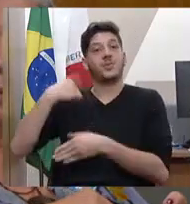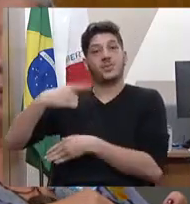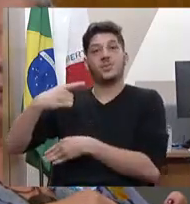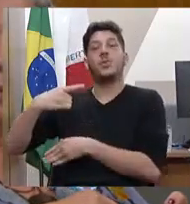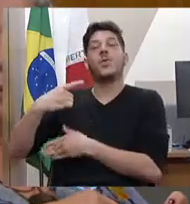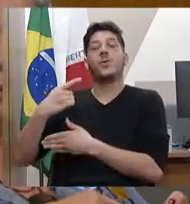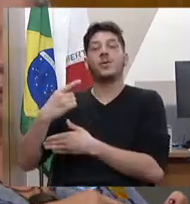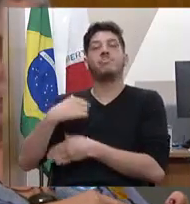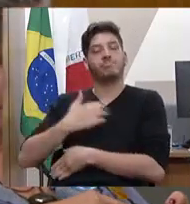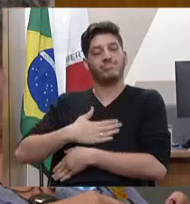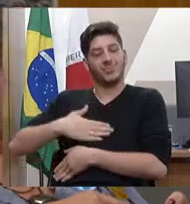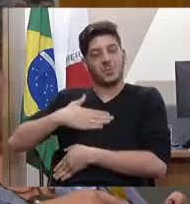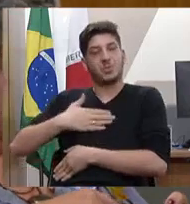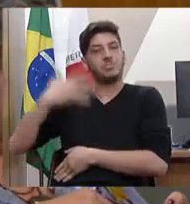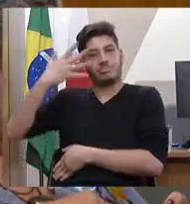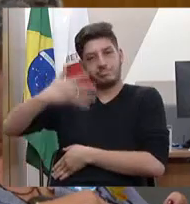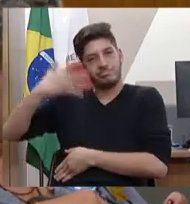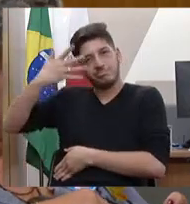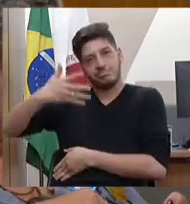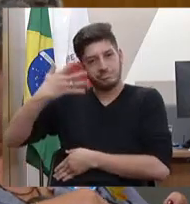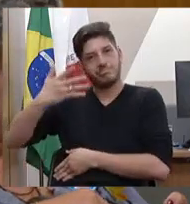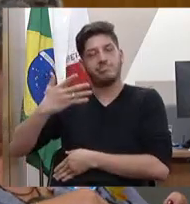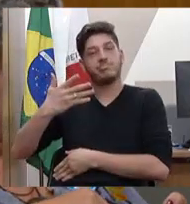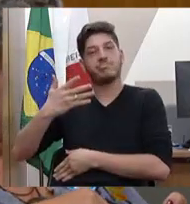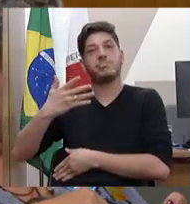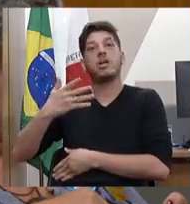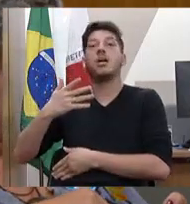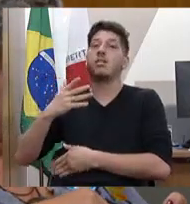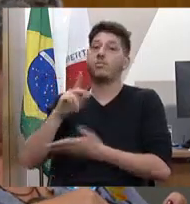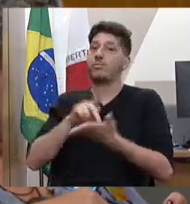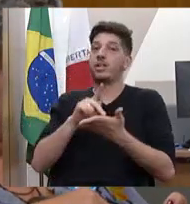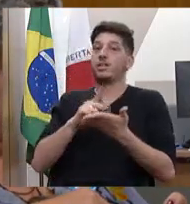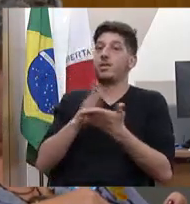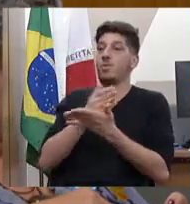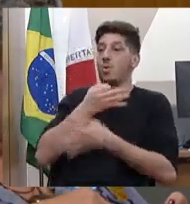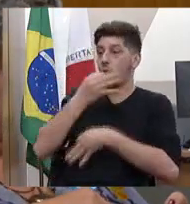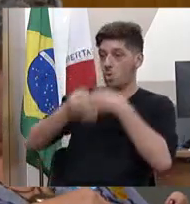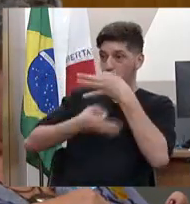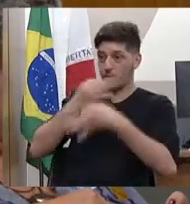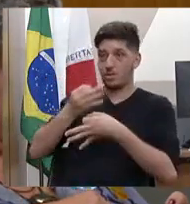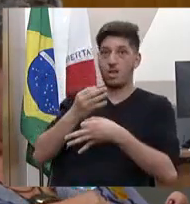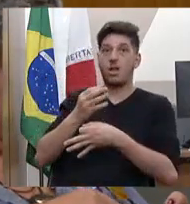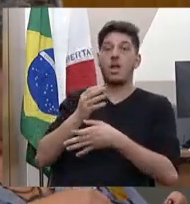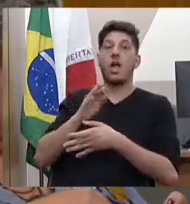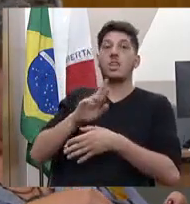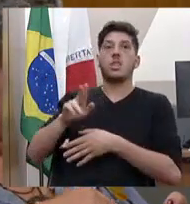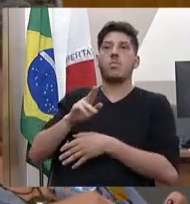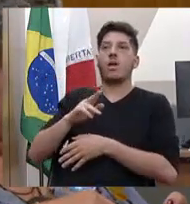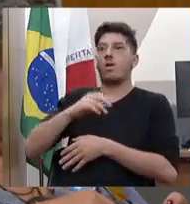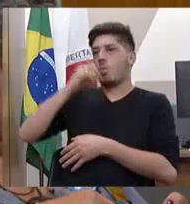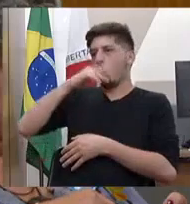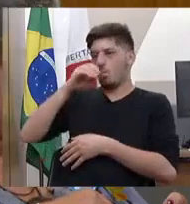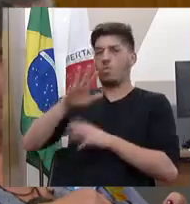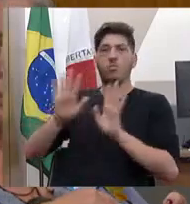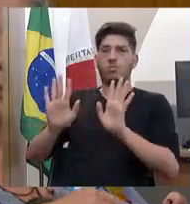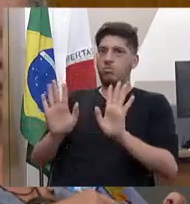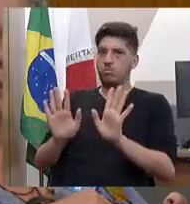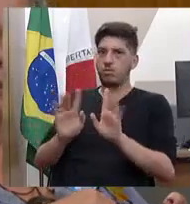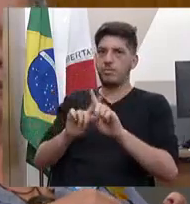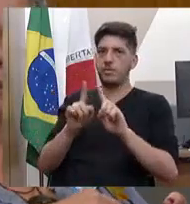da apresentação acho que eu tenho algumas críticas aqui não só não não Críticas não é mais